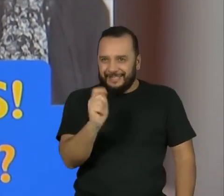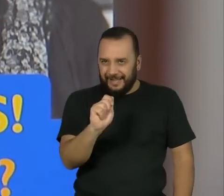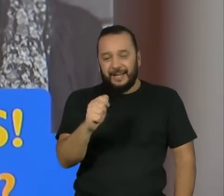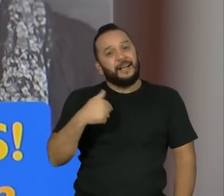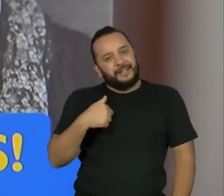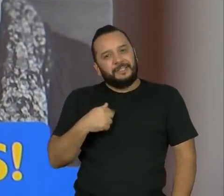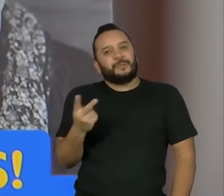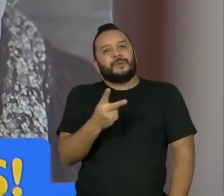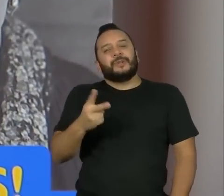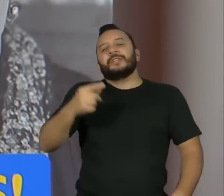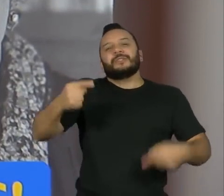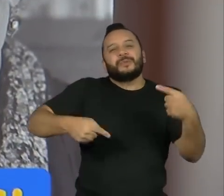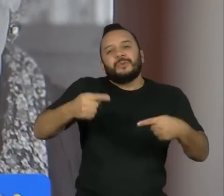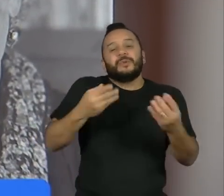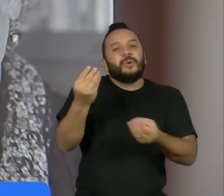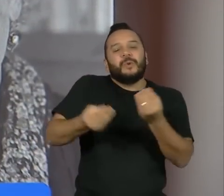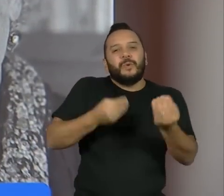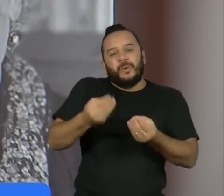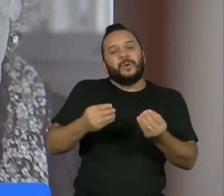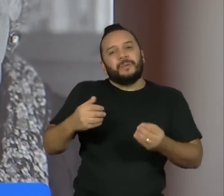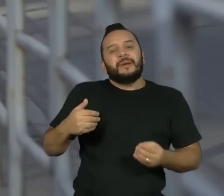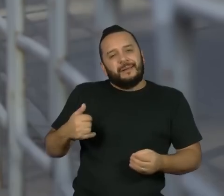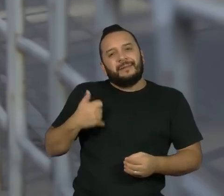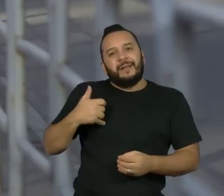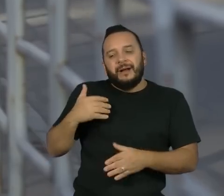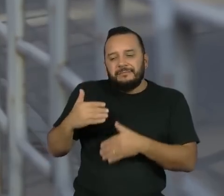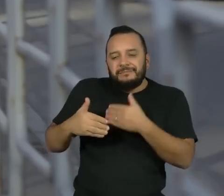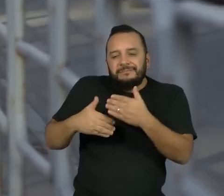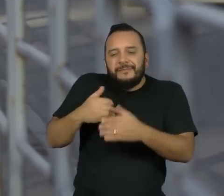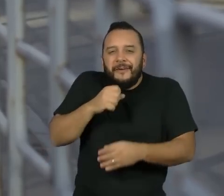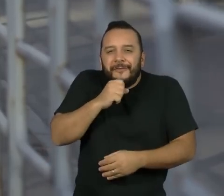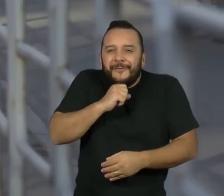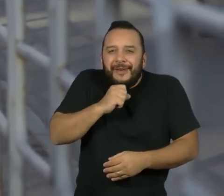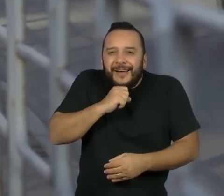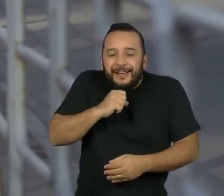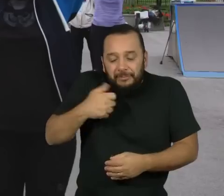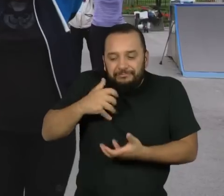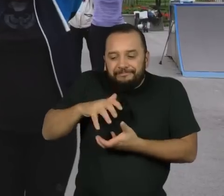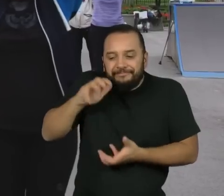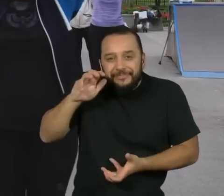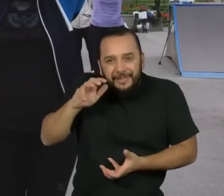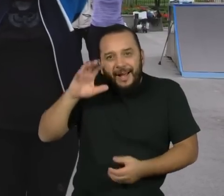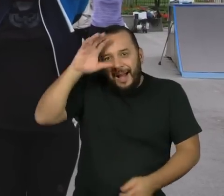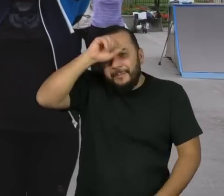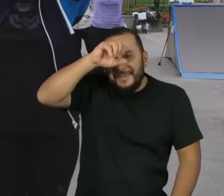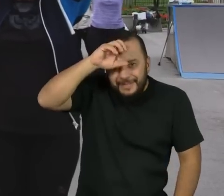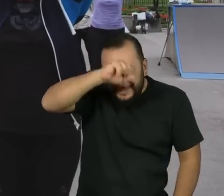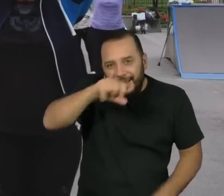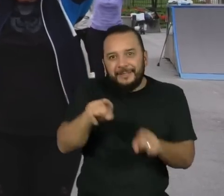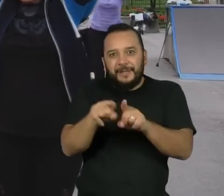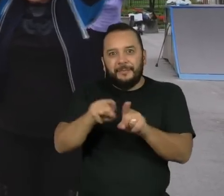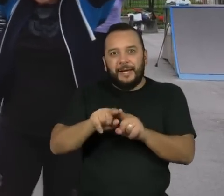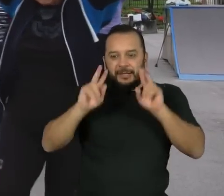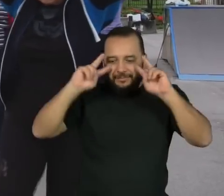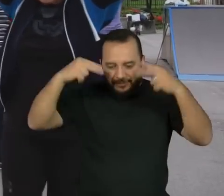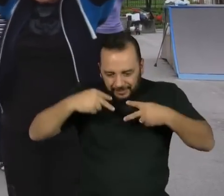como o envelhecimento pode ser um processo contínuo de aprendizado e autoconhecimento.